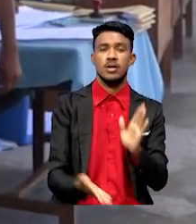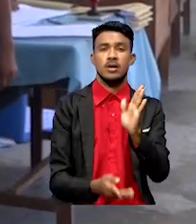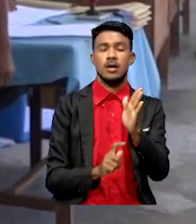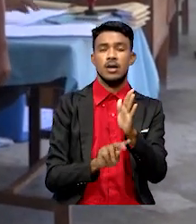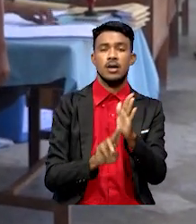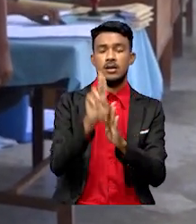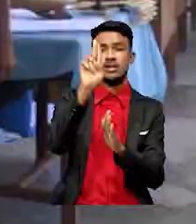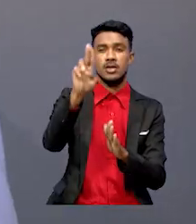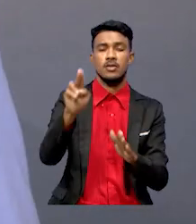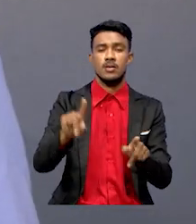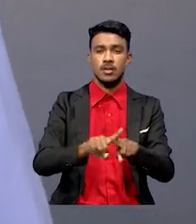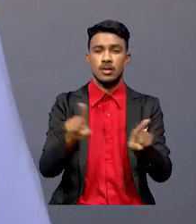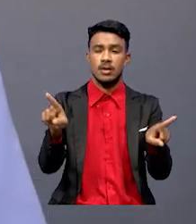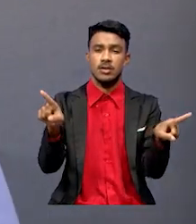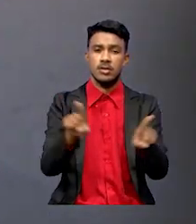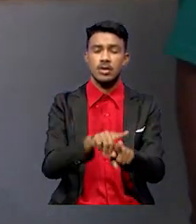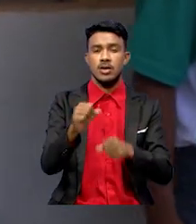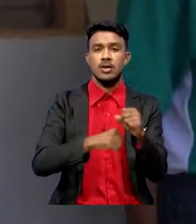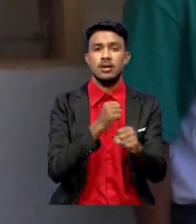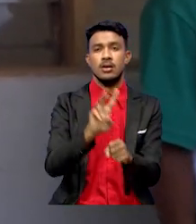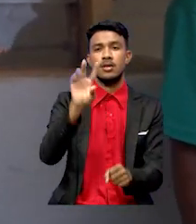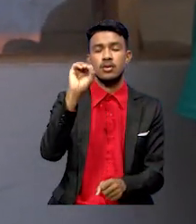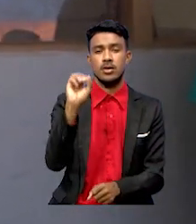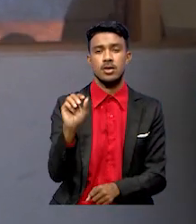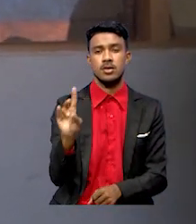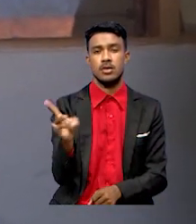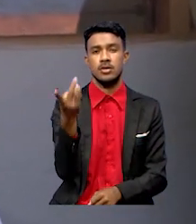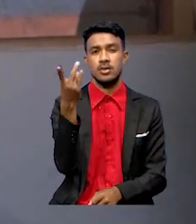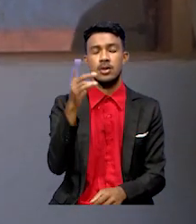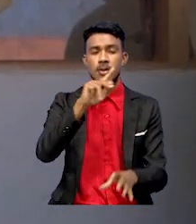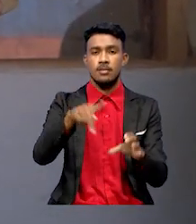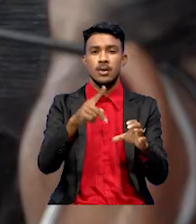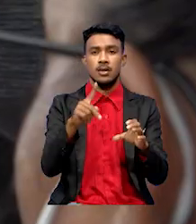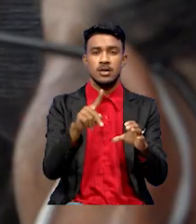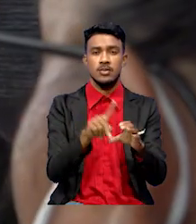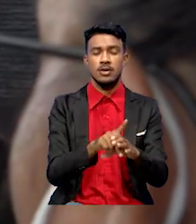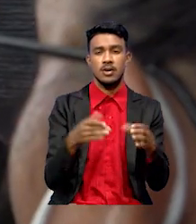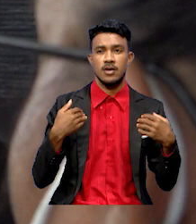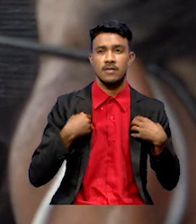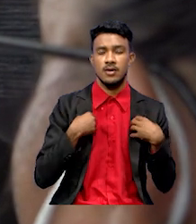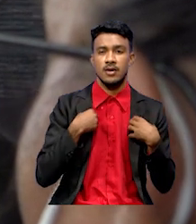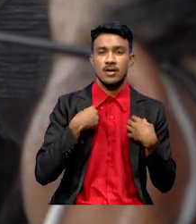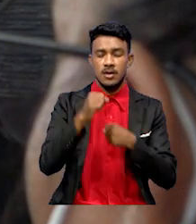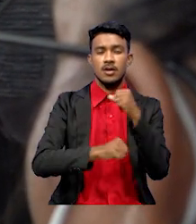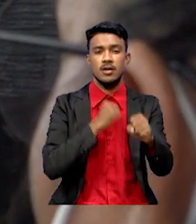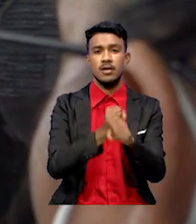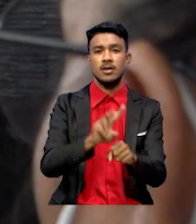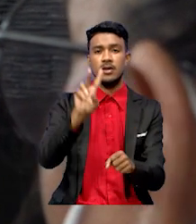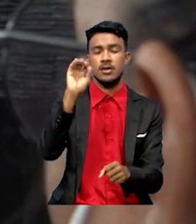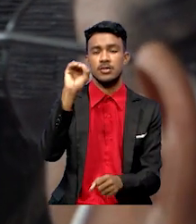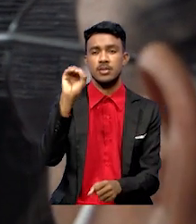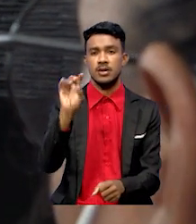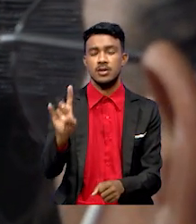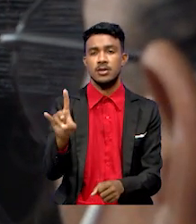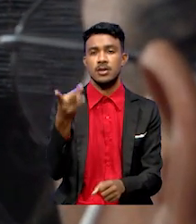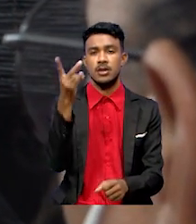ho tinan rihun rua sanulu resing hitunia. Tasa de participação ia 2017 netun.